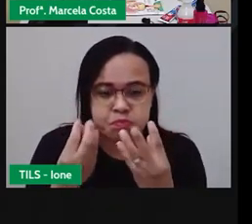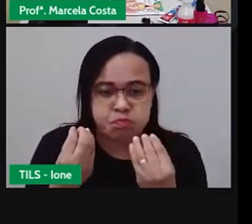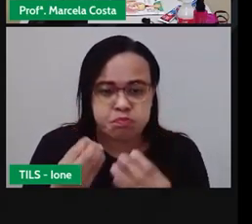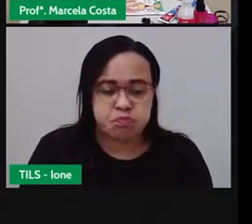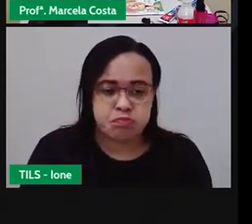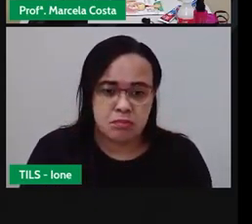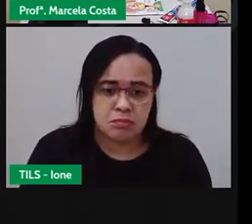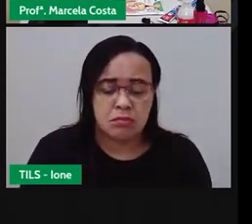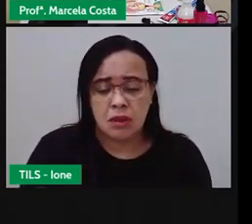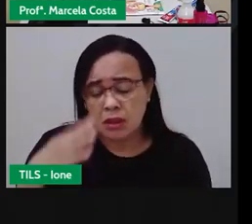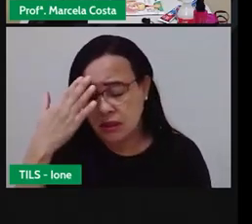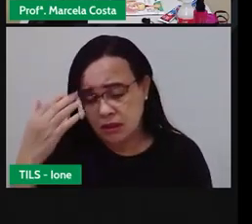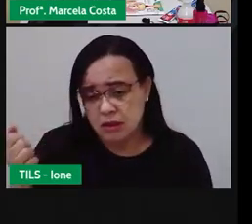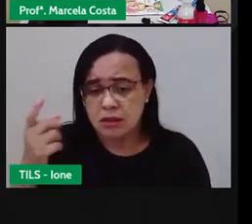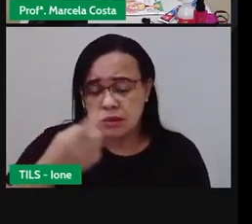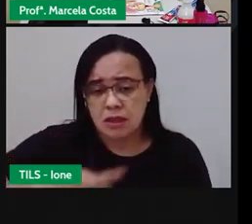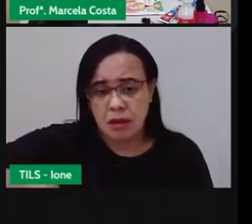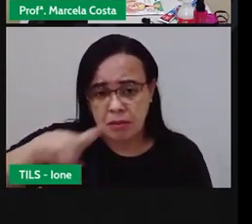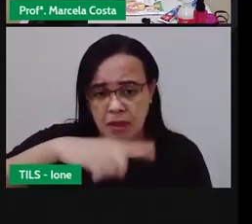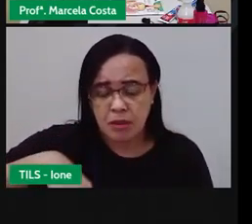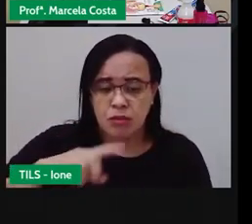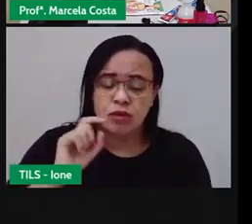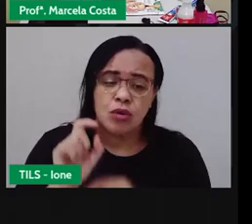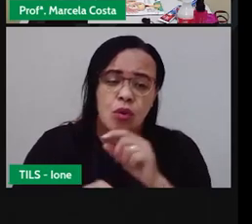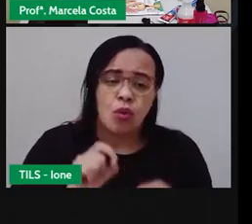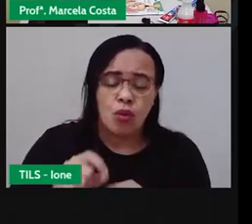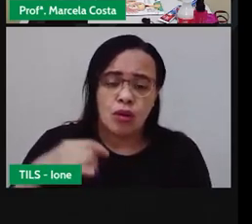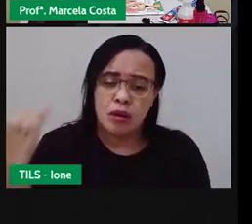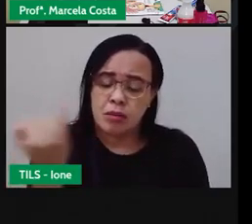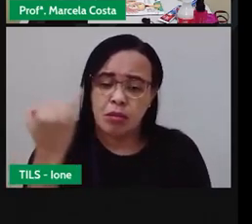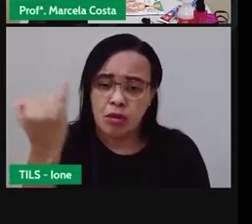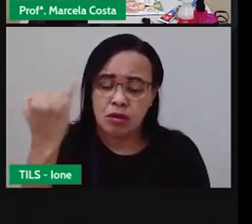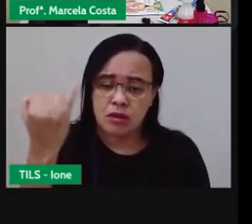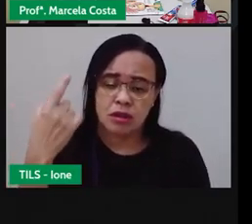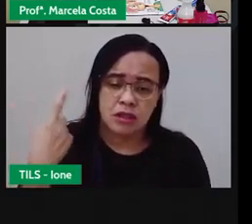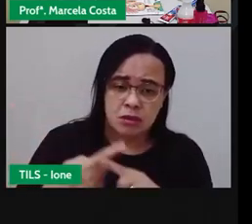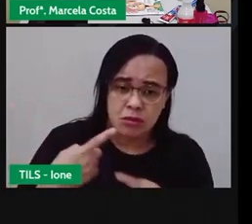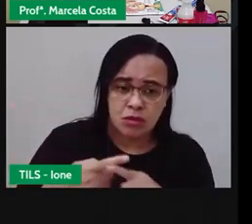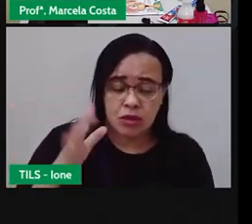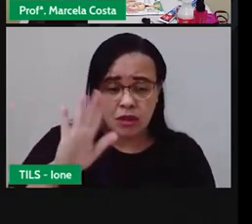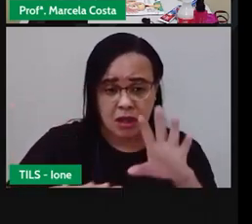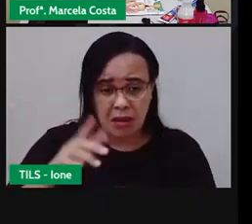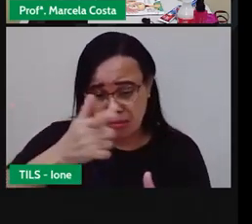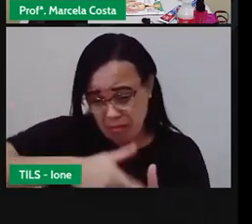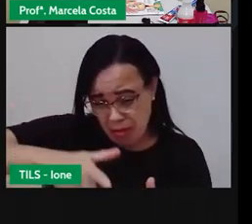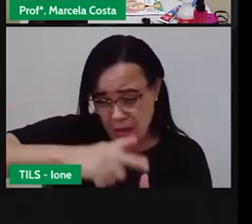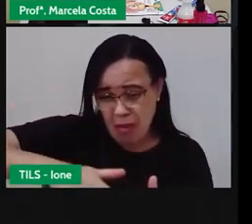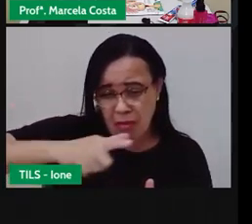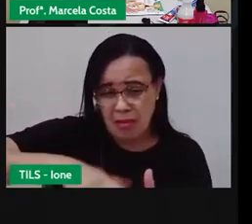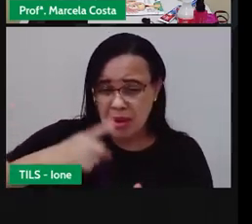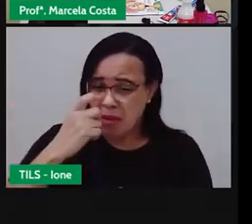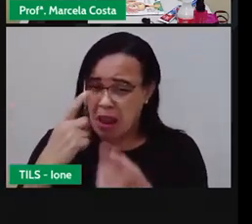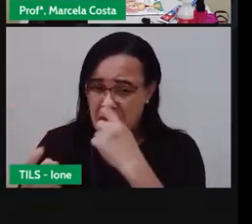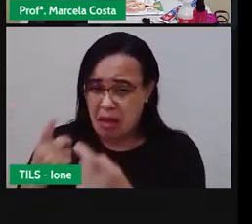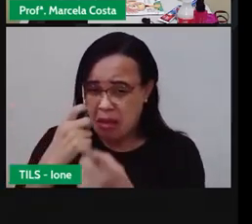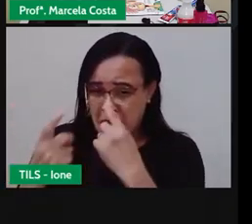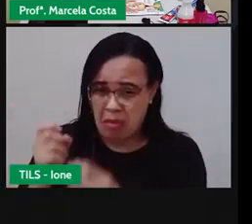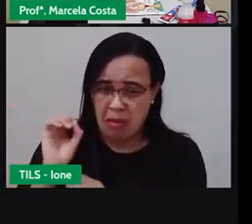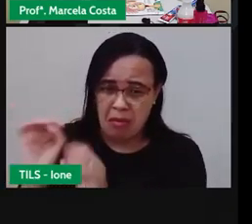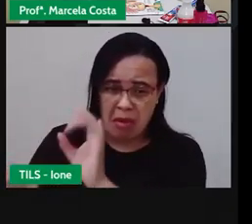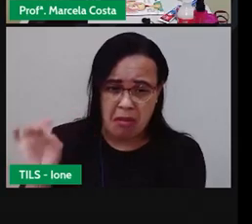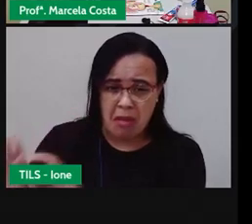Sabemos que os aterros sanitários são importantes, pois resolvem parte dos problemas causados pelo excesso de lixo. Mas não queremos